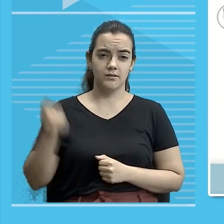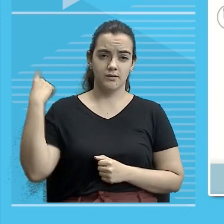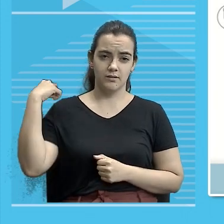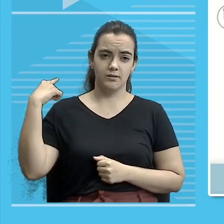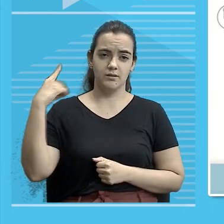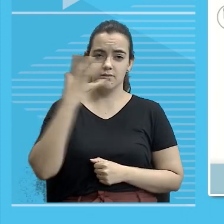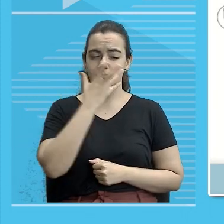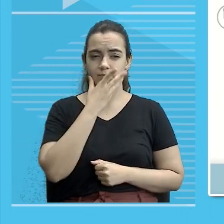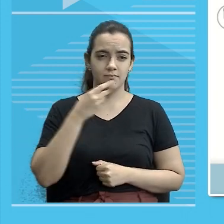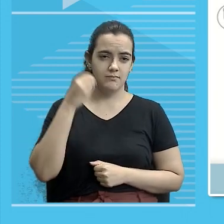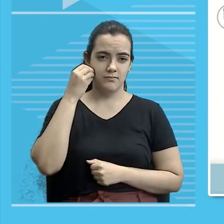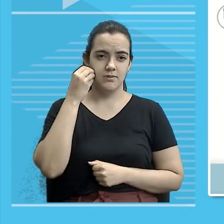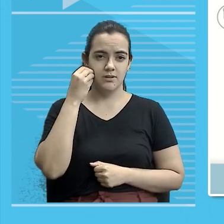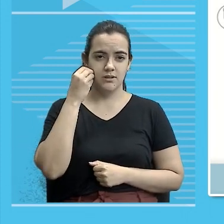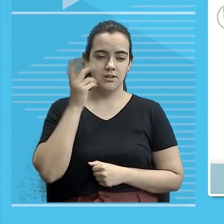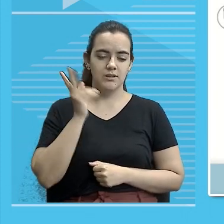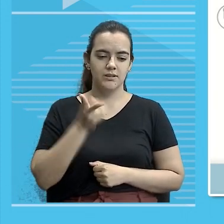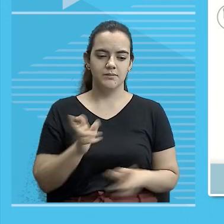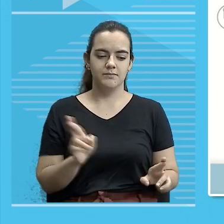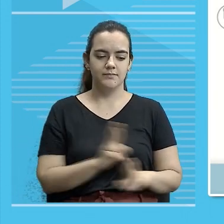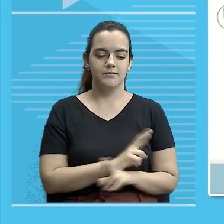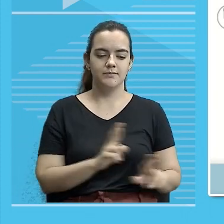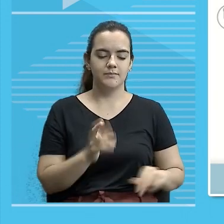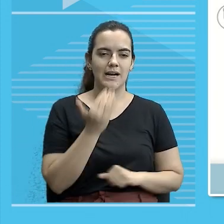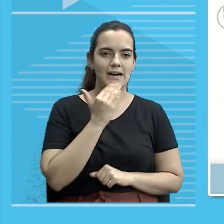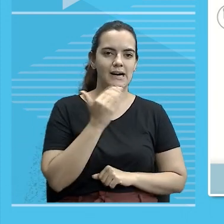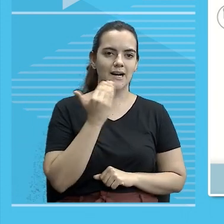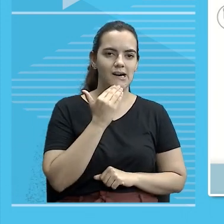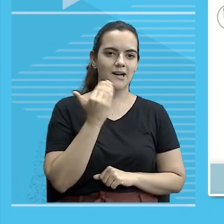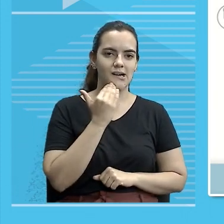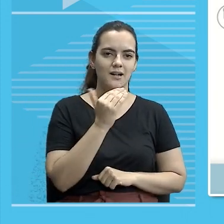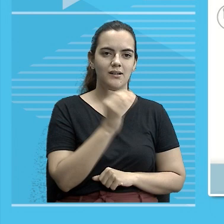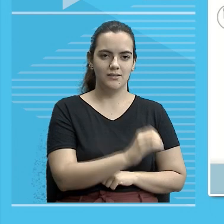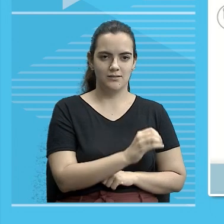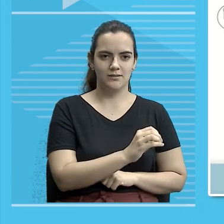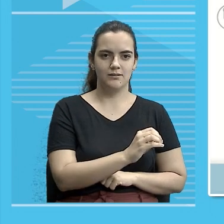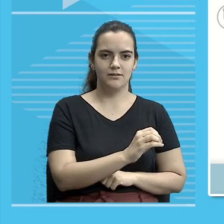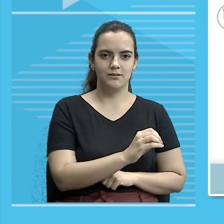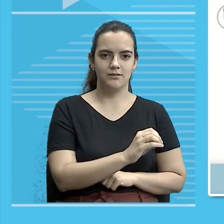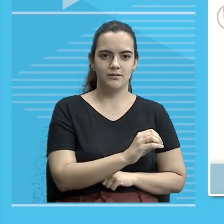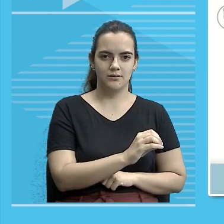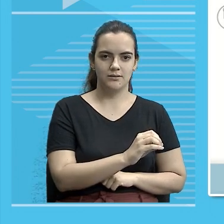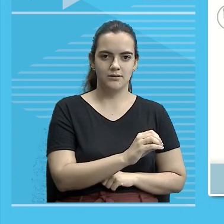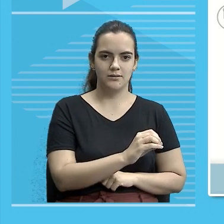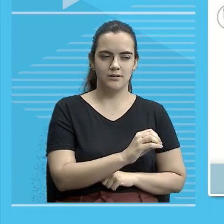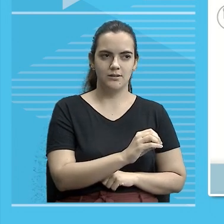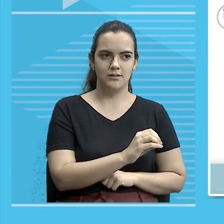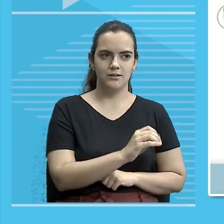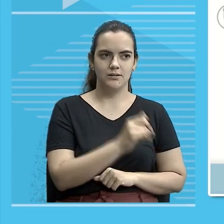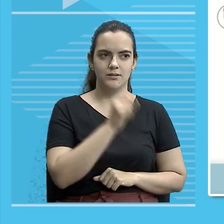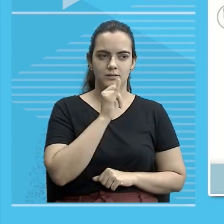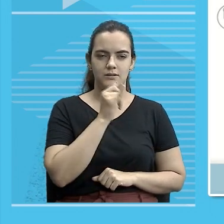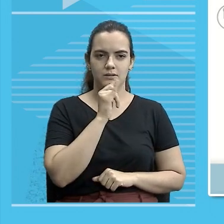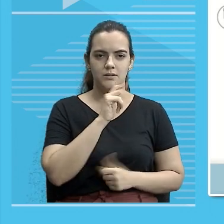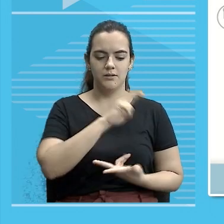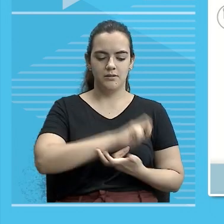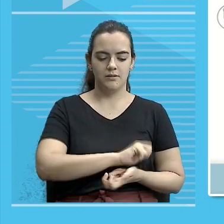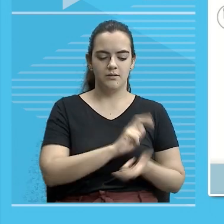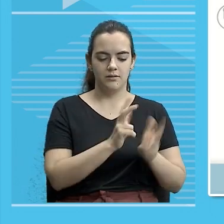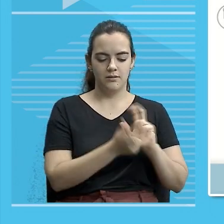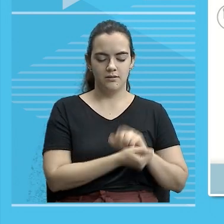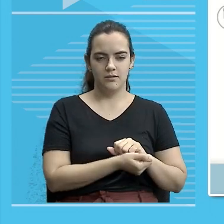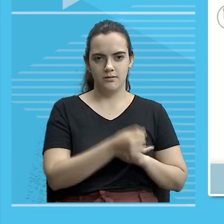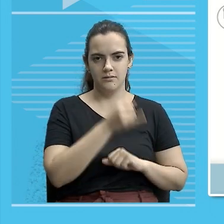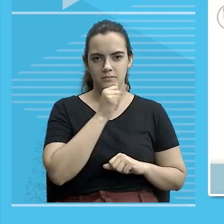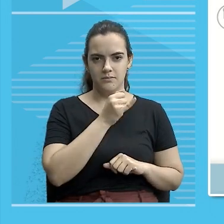era direcionada zero defeito ontem era assim era uma operação feito à mão por